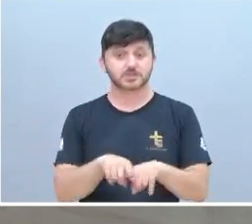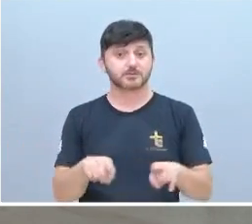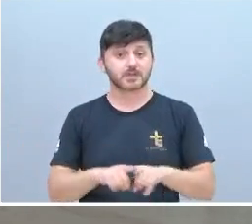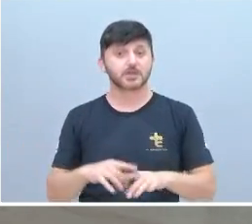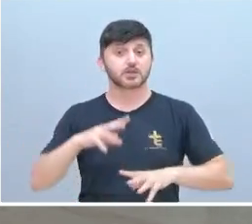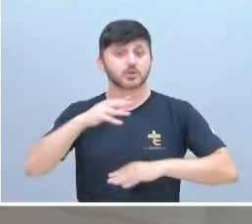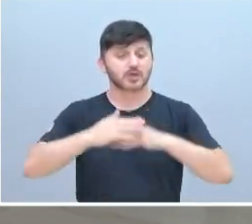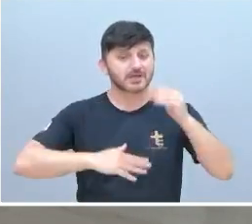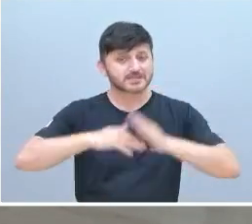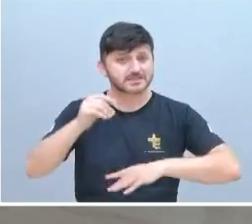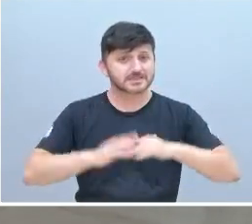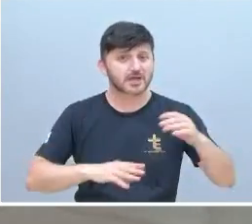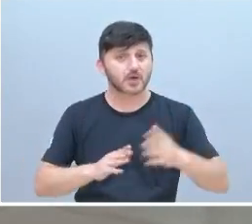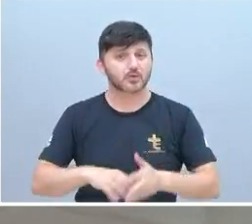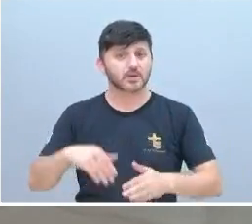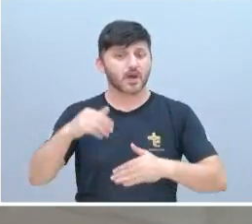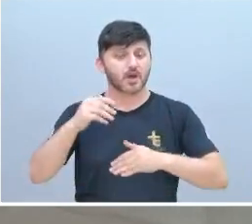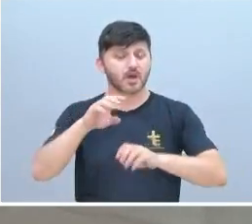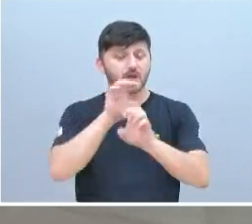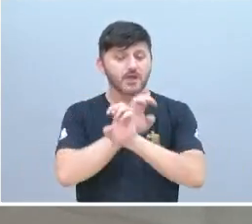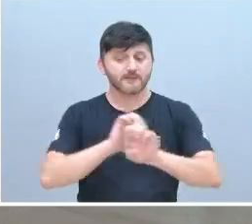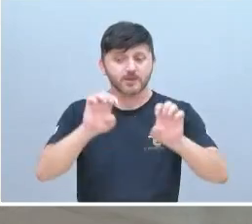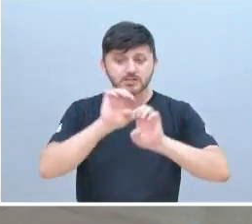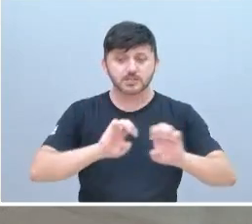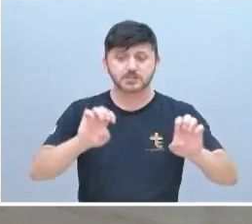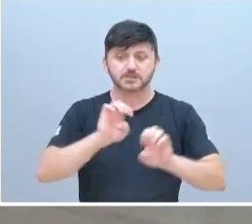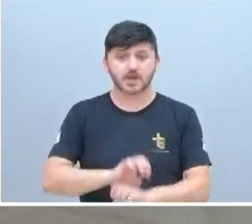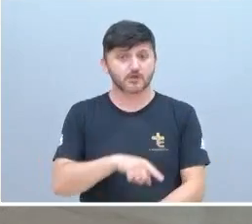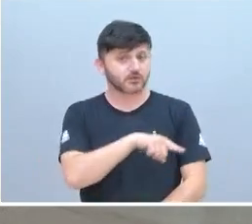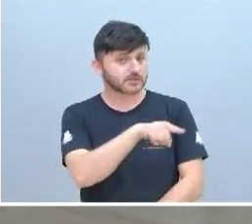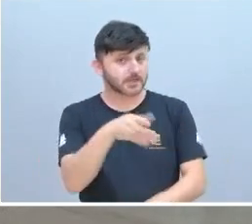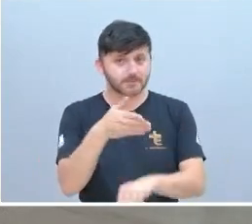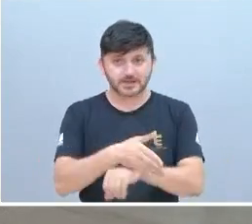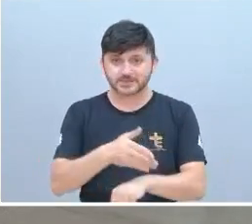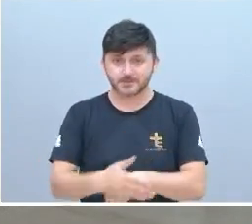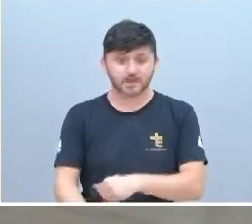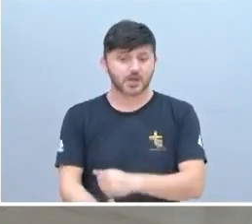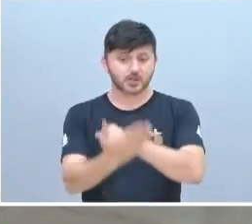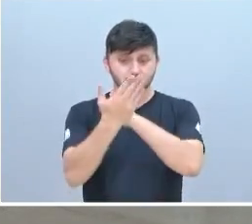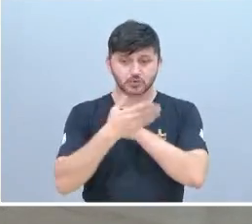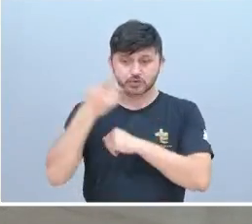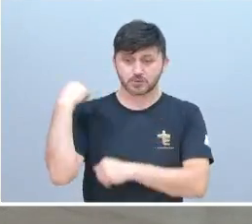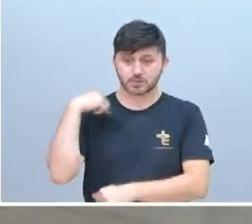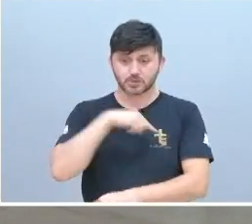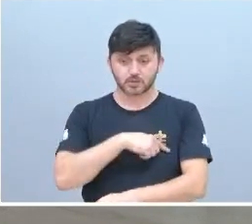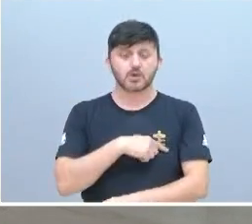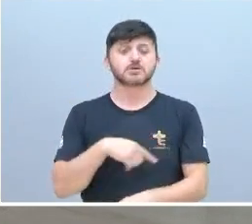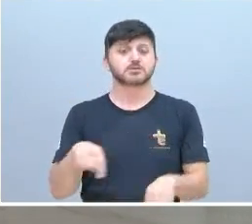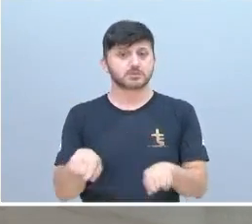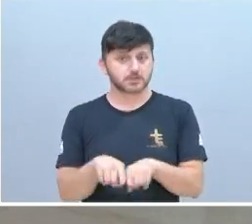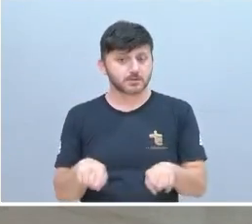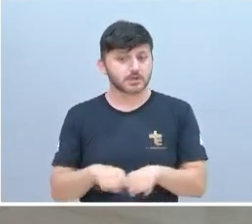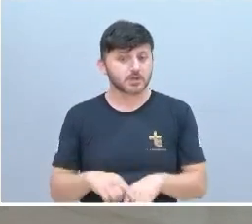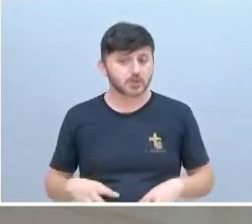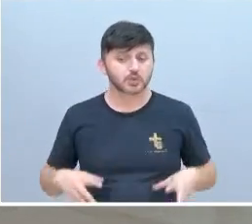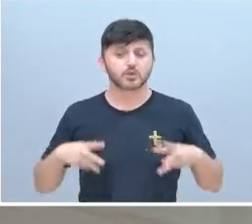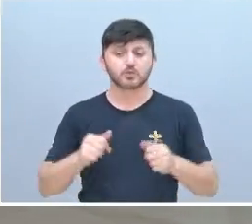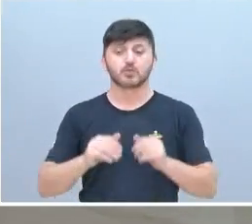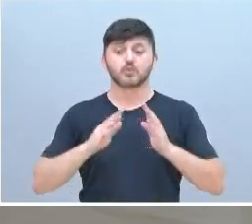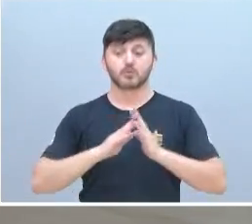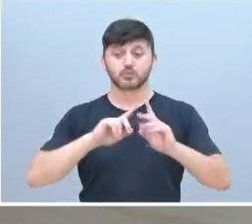nós temos falado no rádio, na TV, você faz parte como associado, você acompanha, toda a